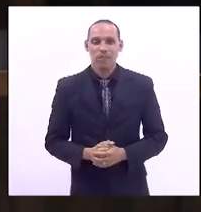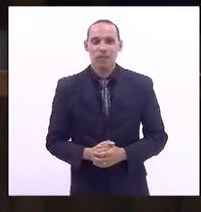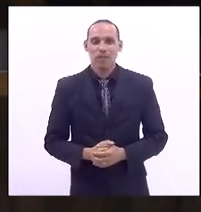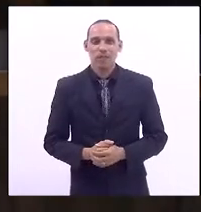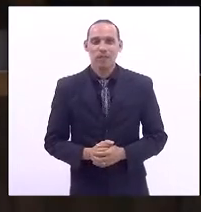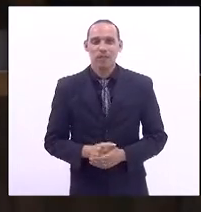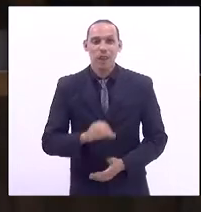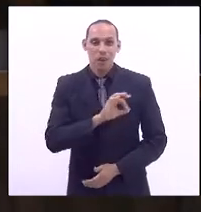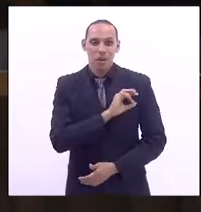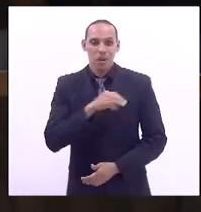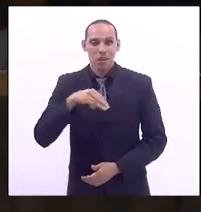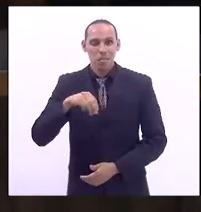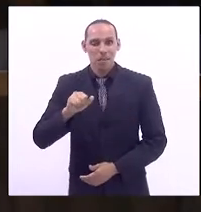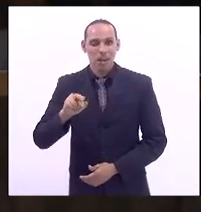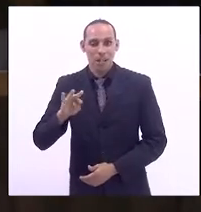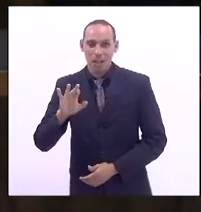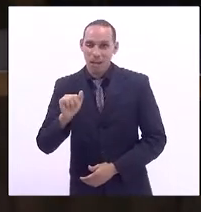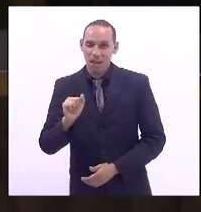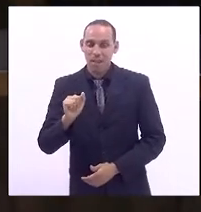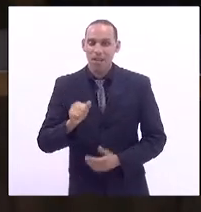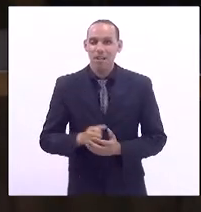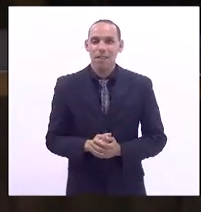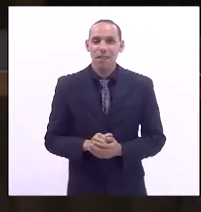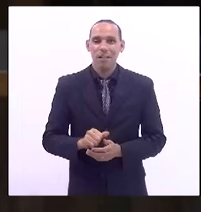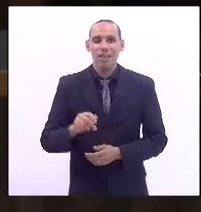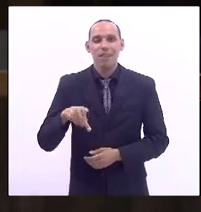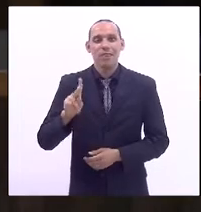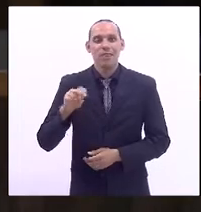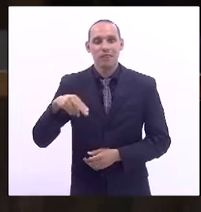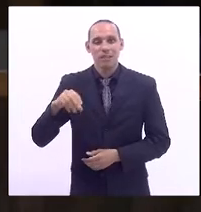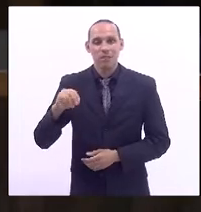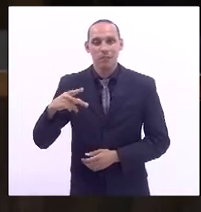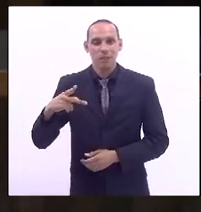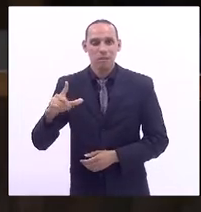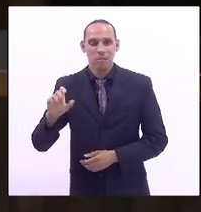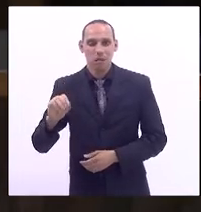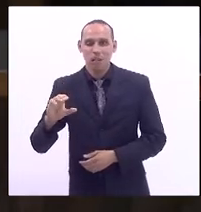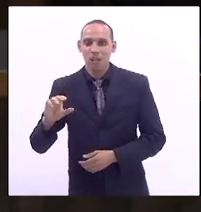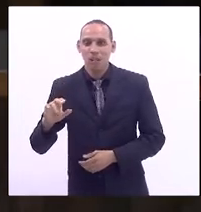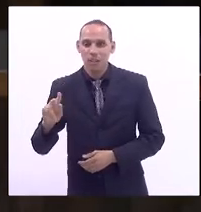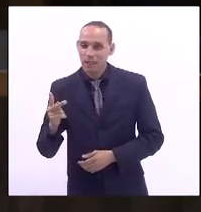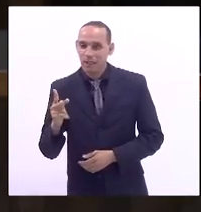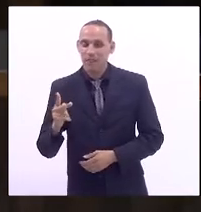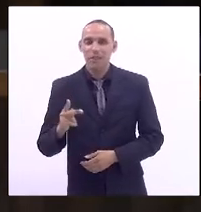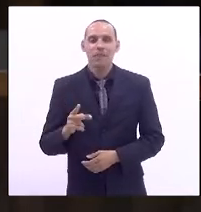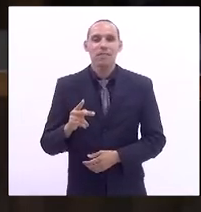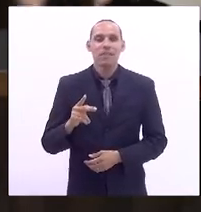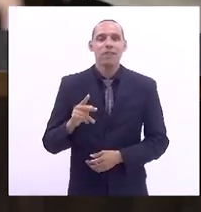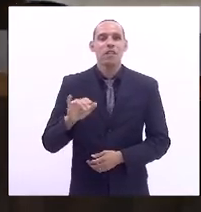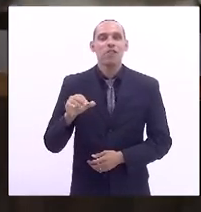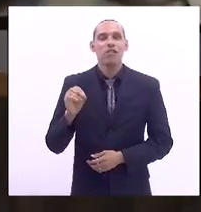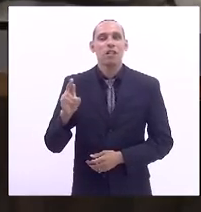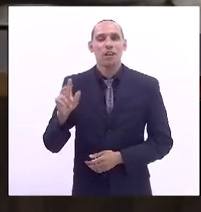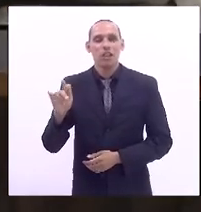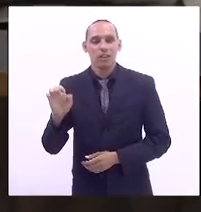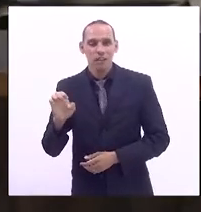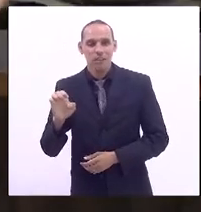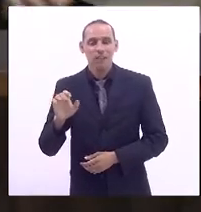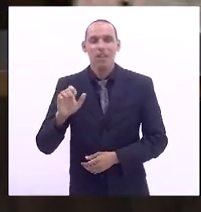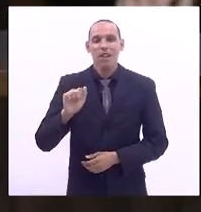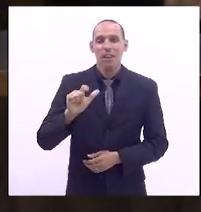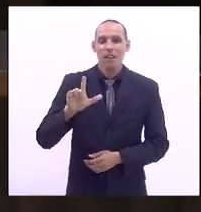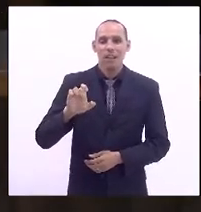o da Marta Deputado Alexandre knoploch Jorge Felipe Neto Deputado Alexandre